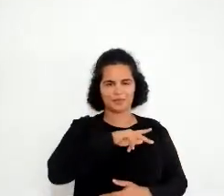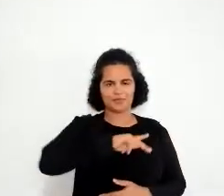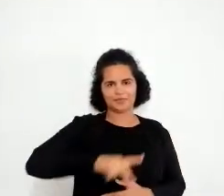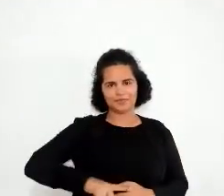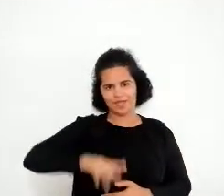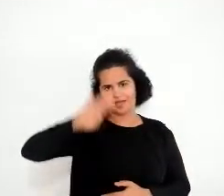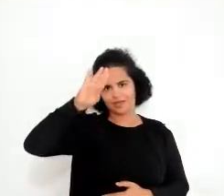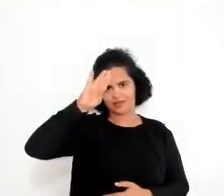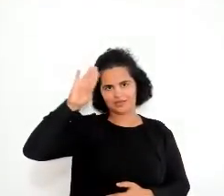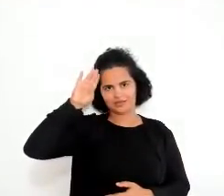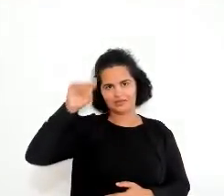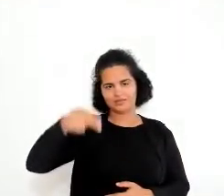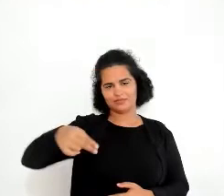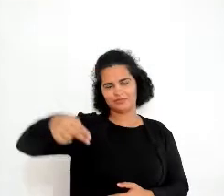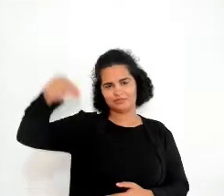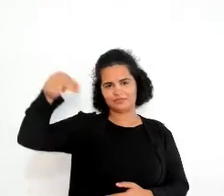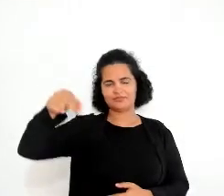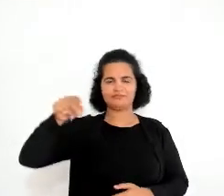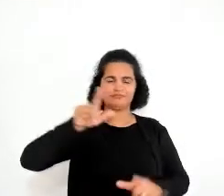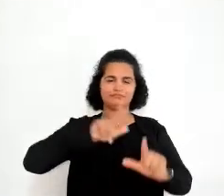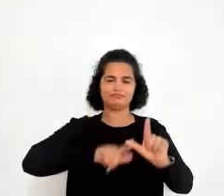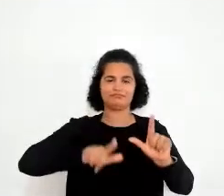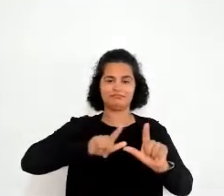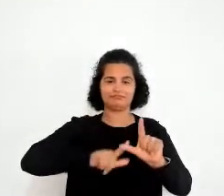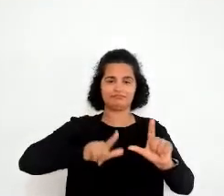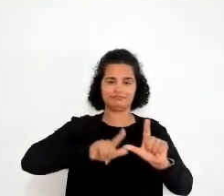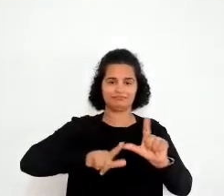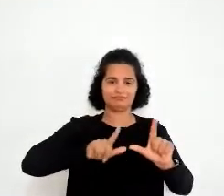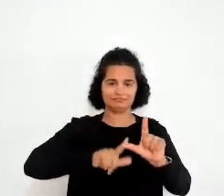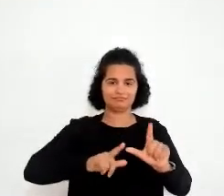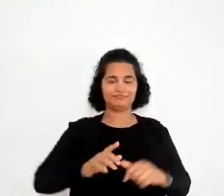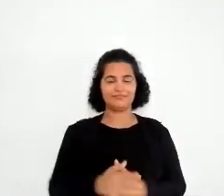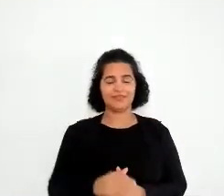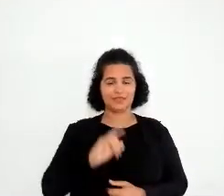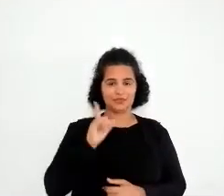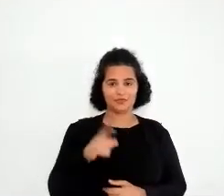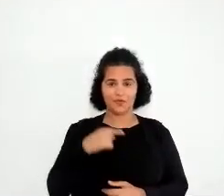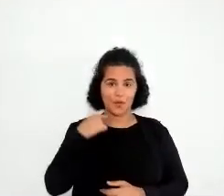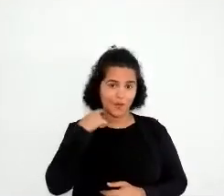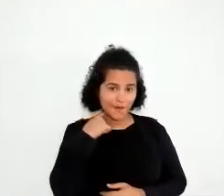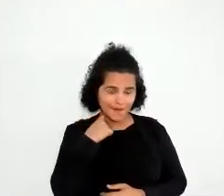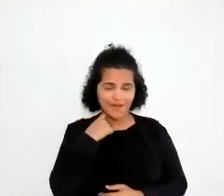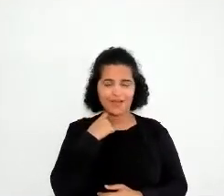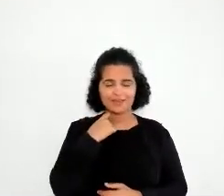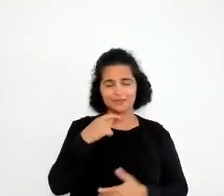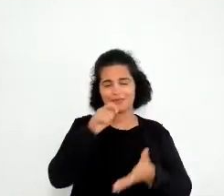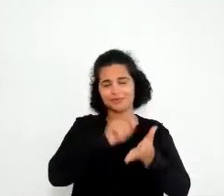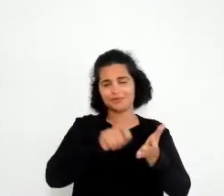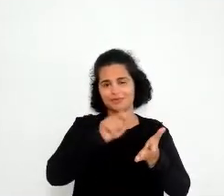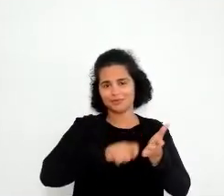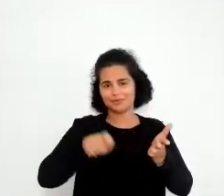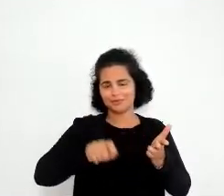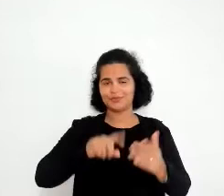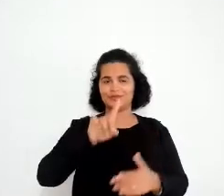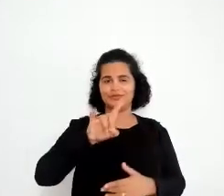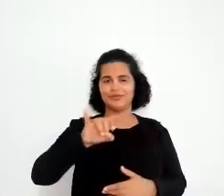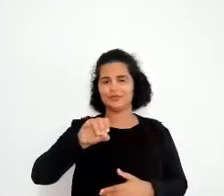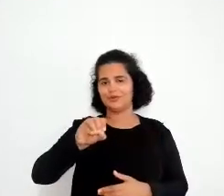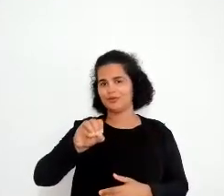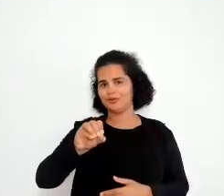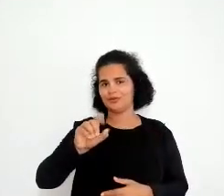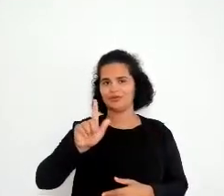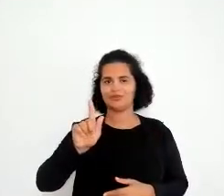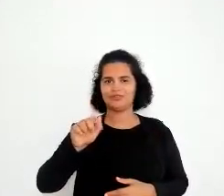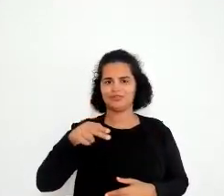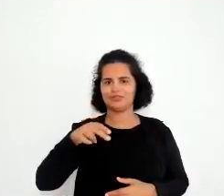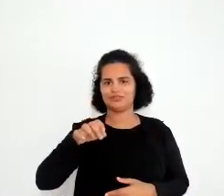Norte Rio-Grandense de Letras, advogado e escritor Diógenes da Cunha Lima. Convidamos o presidente do